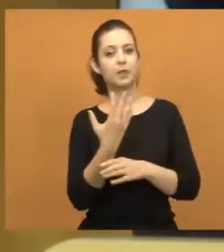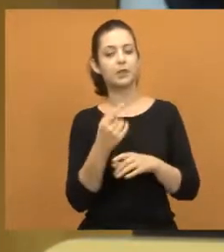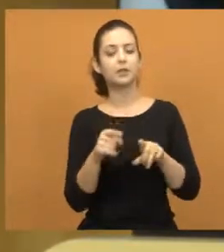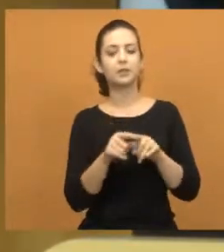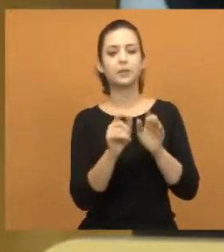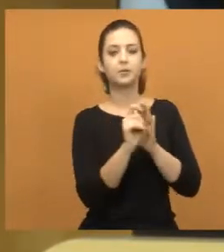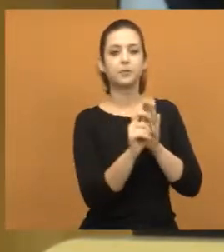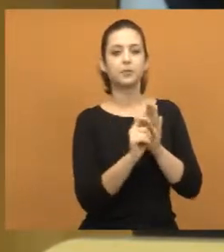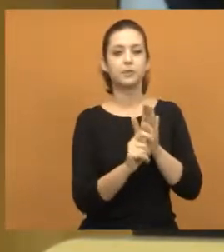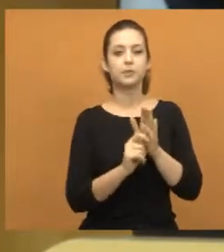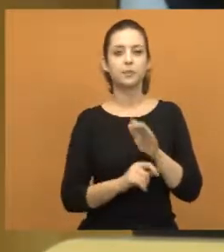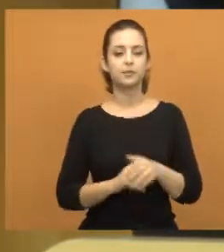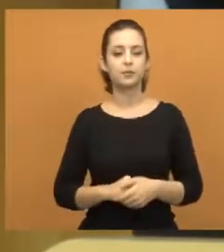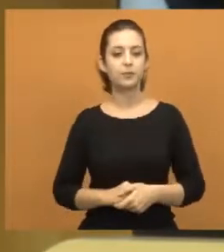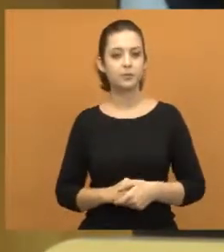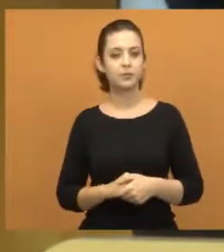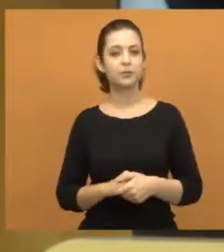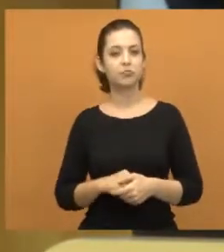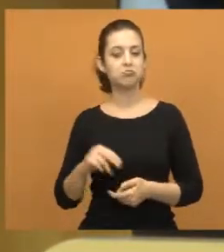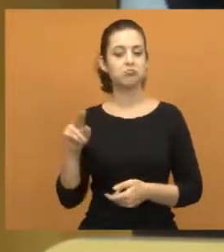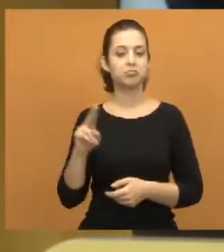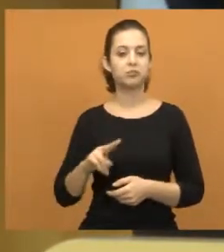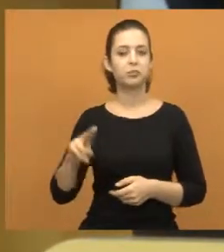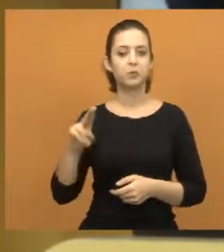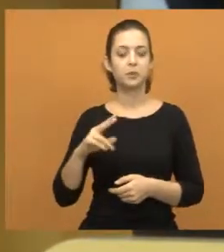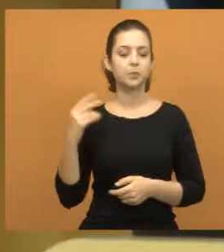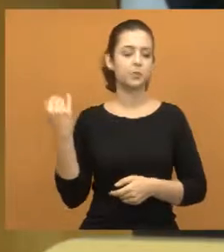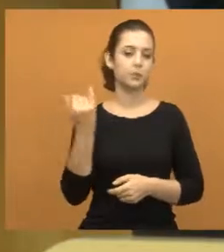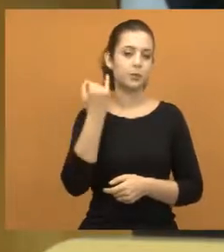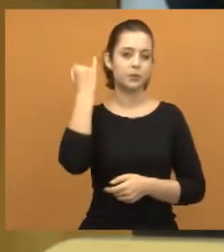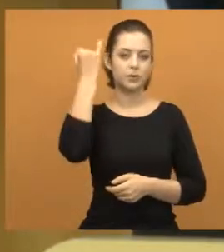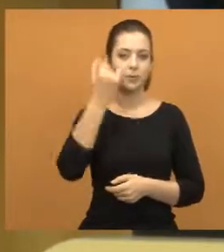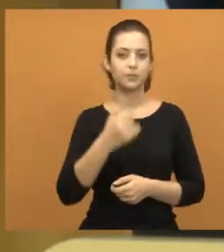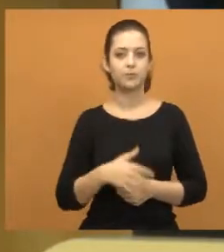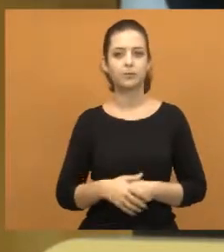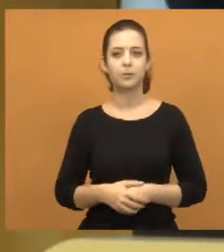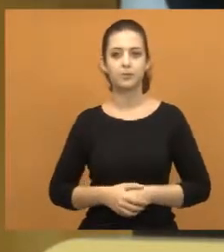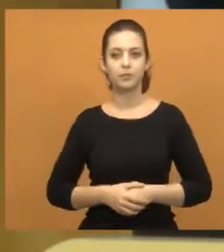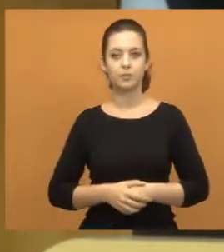também, que é um projeto de grande utilidade para a nossa cidade.